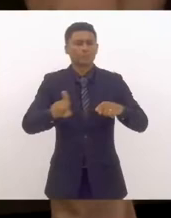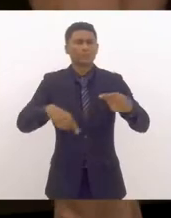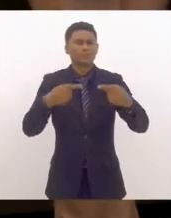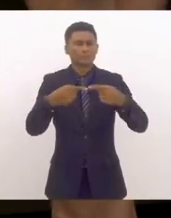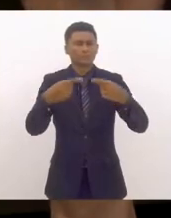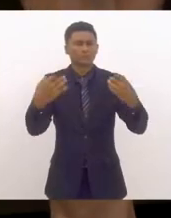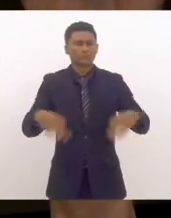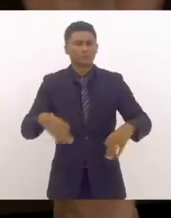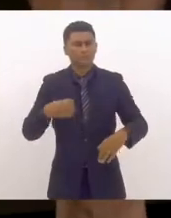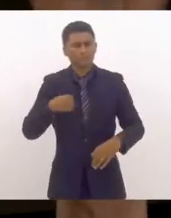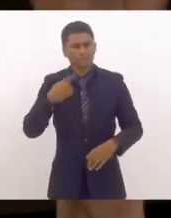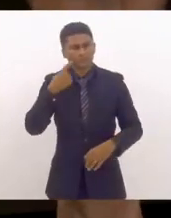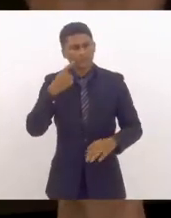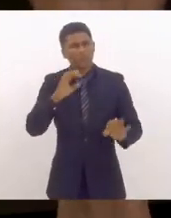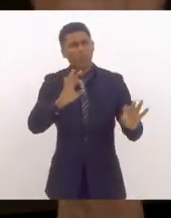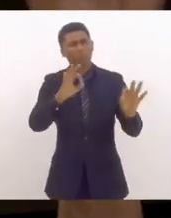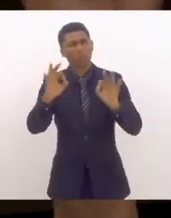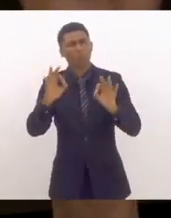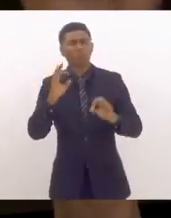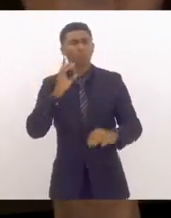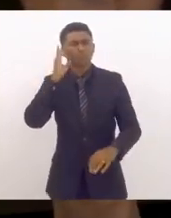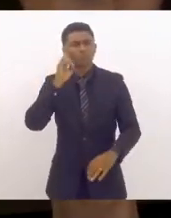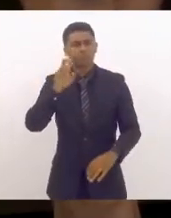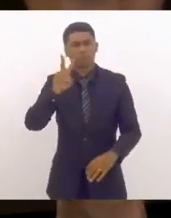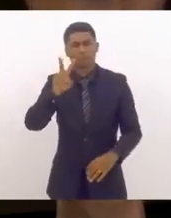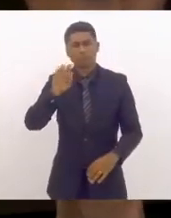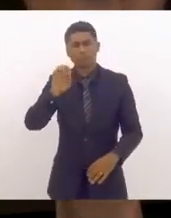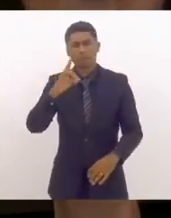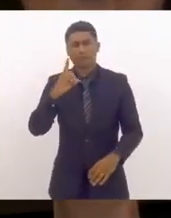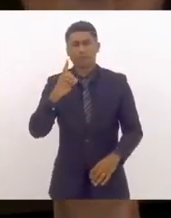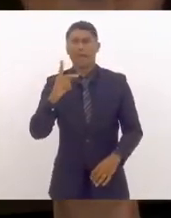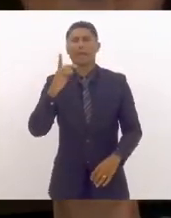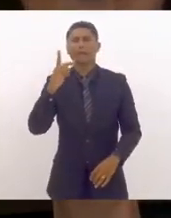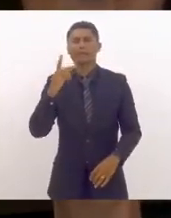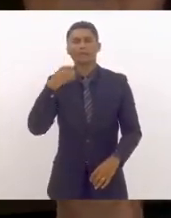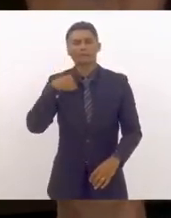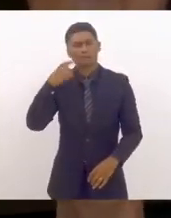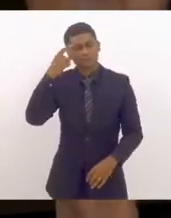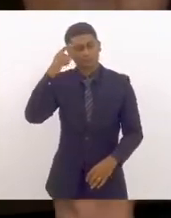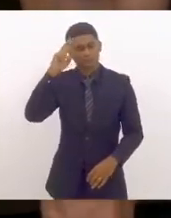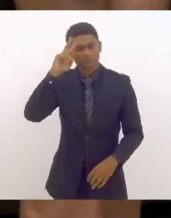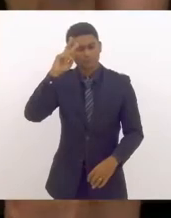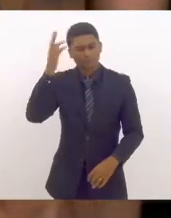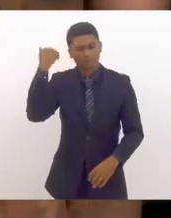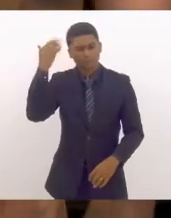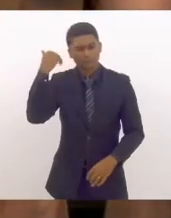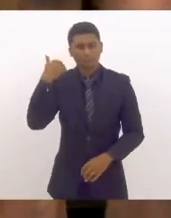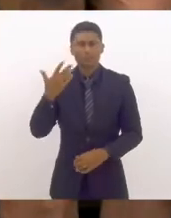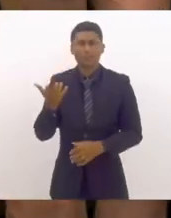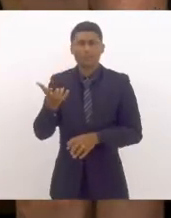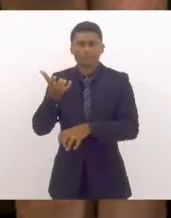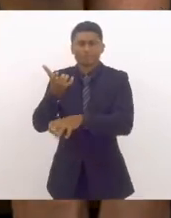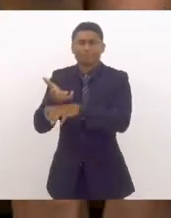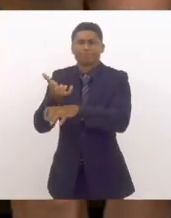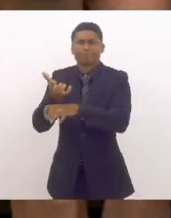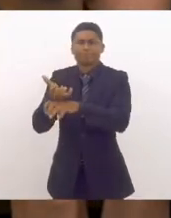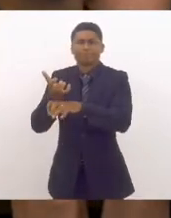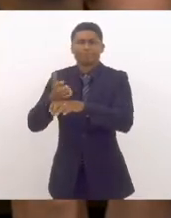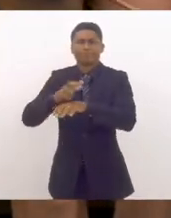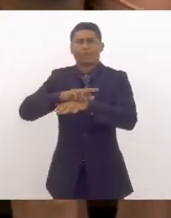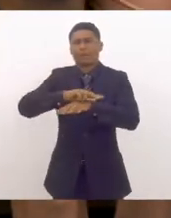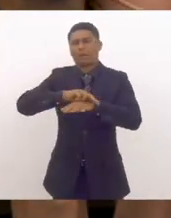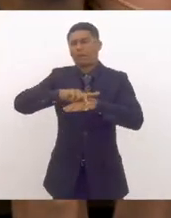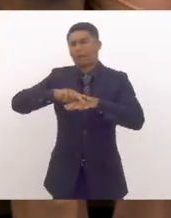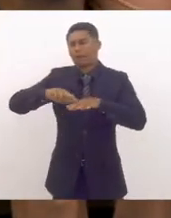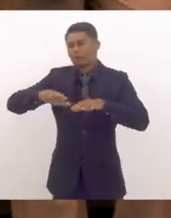a declaração de voto do deputado Valdec Carneiro, me relembrei de várias matérias que muitas vezes não fala